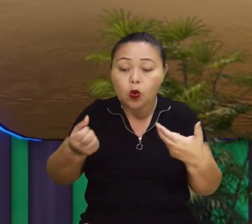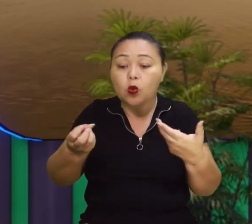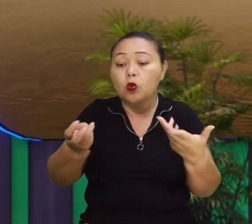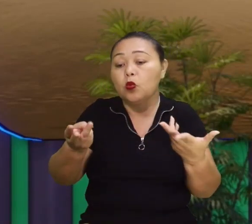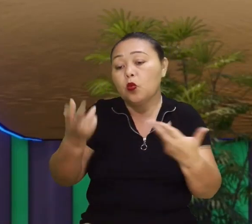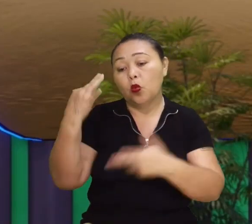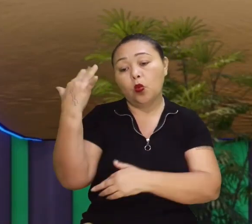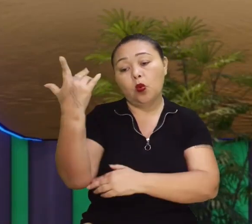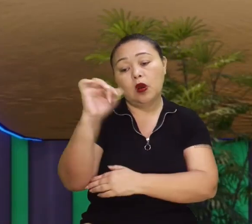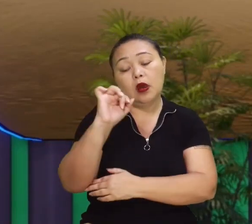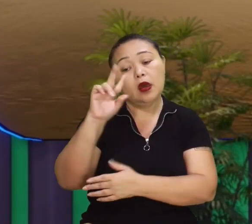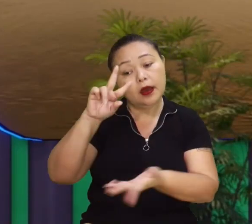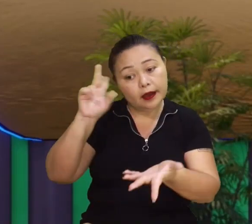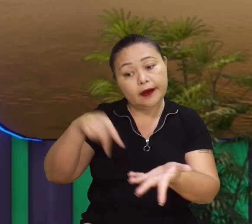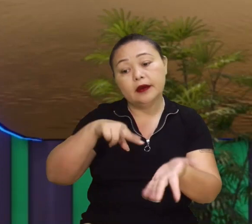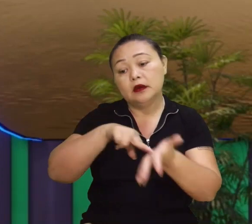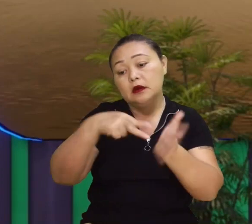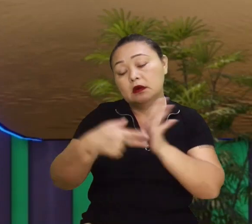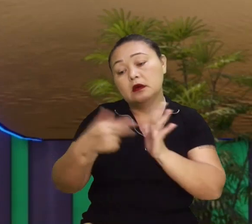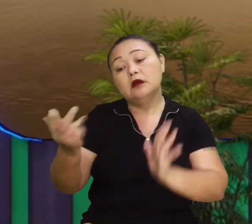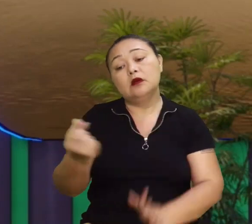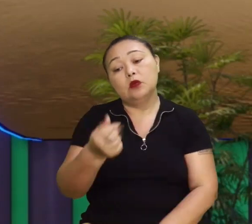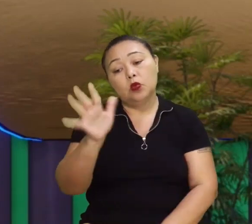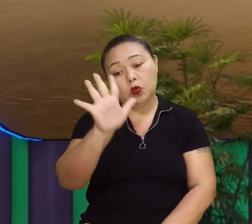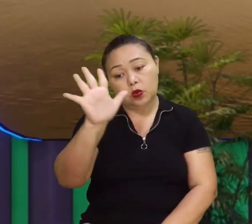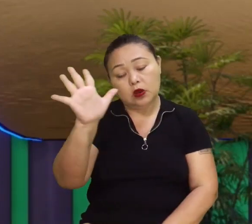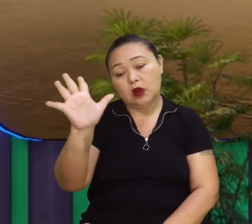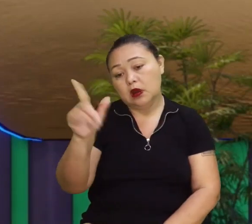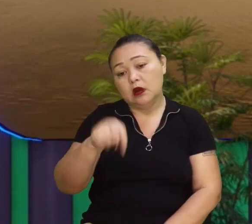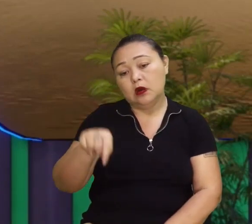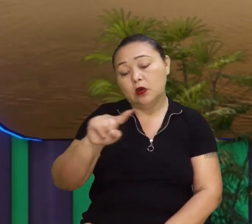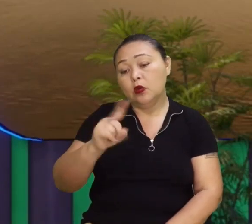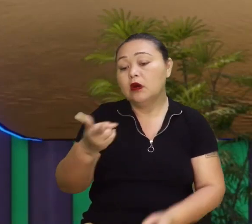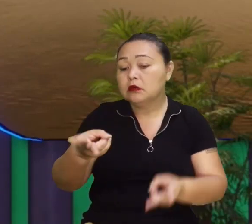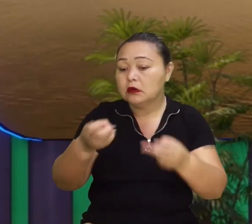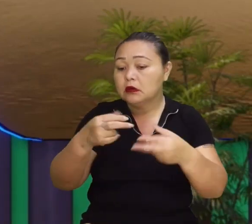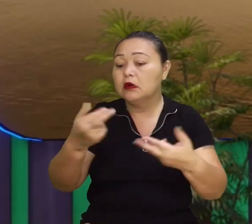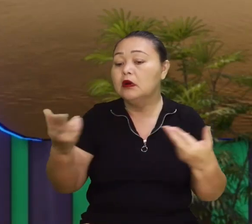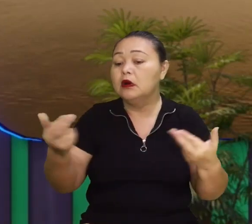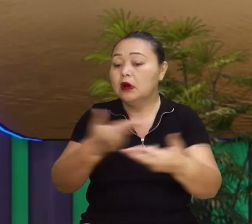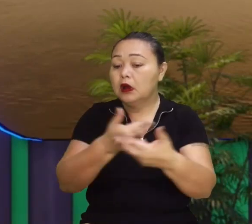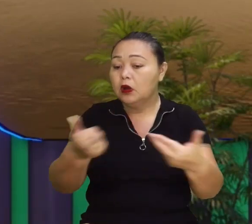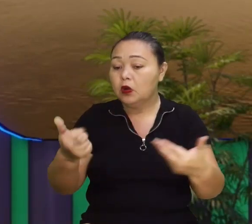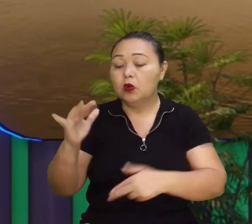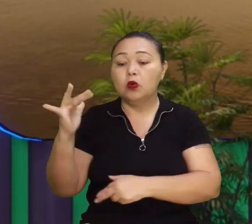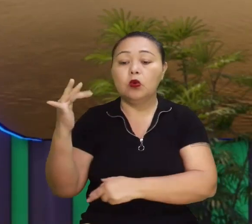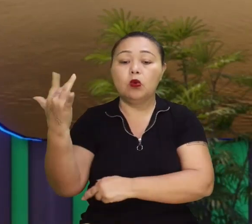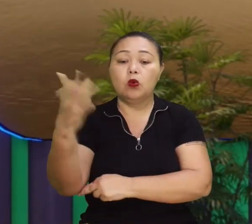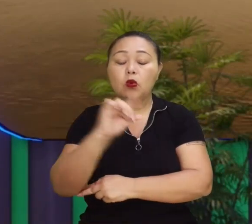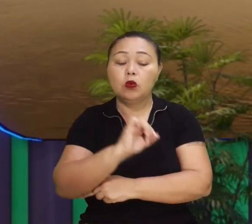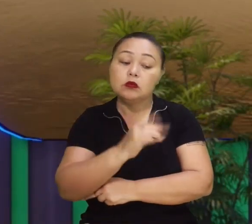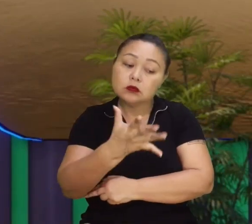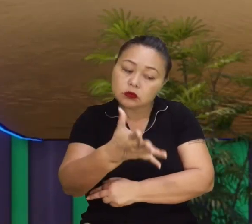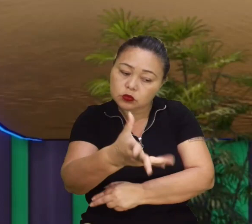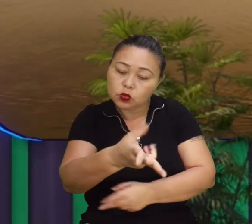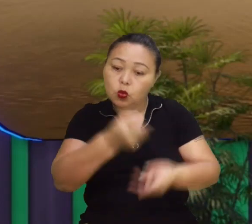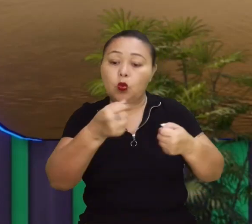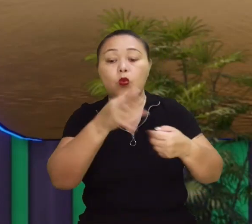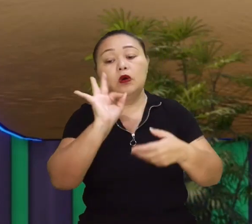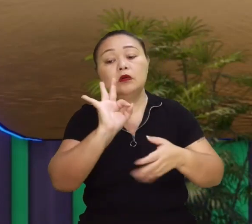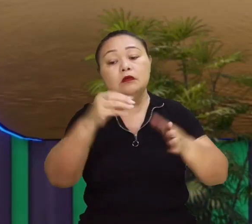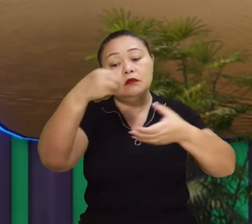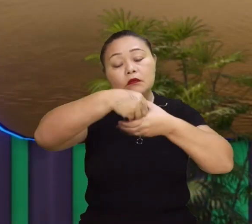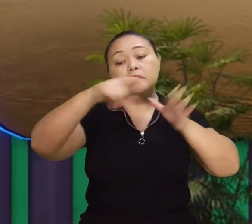de riqueza para o lugar. E nem sempre explorar um recurso natural quer dizer que ele foi tirado de uma forma